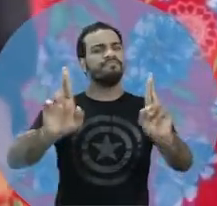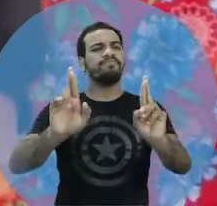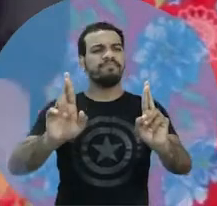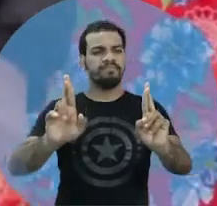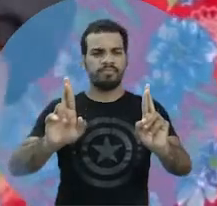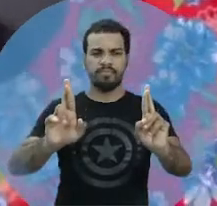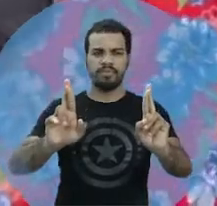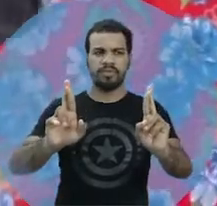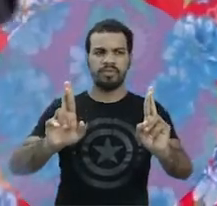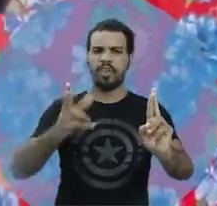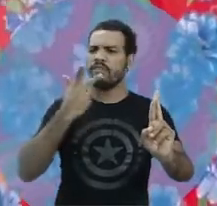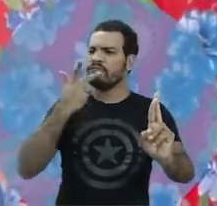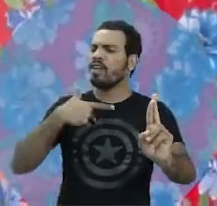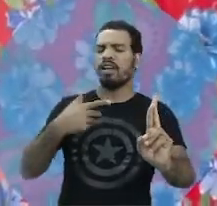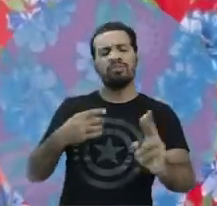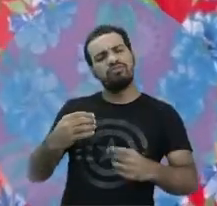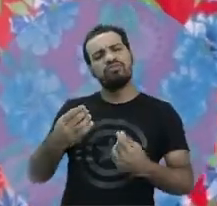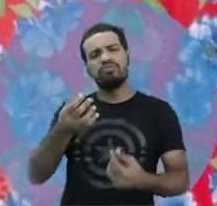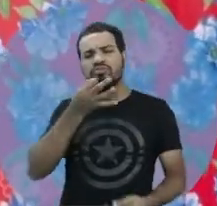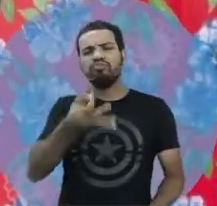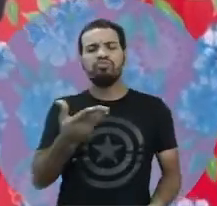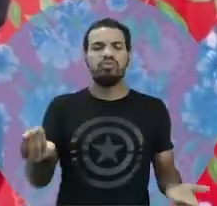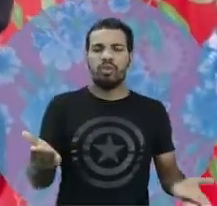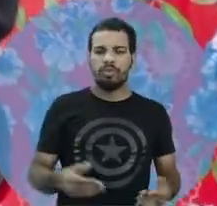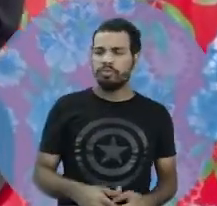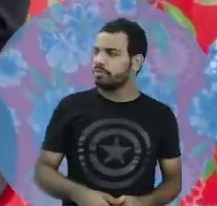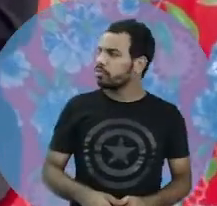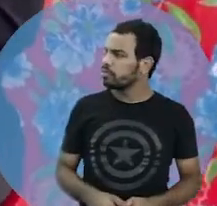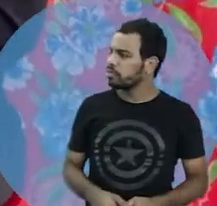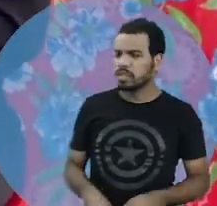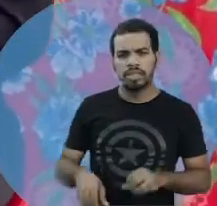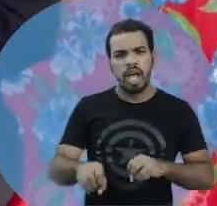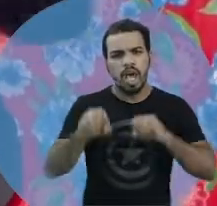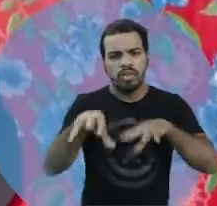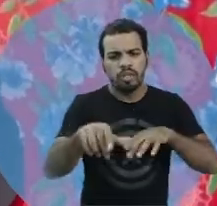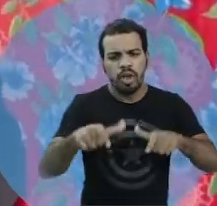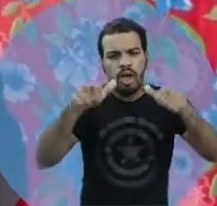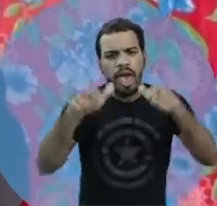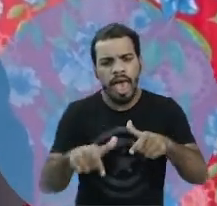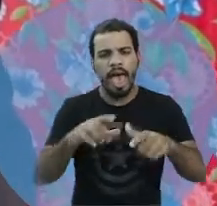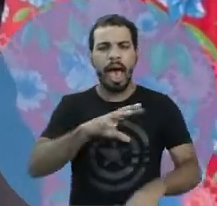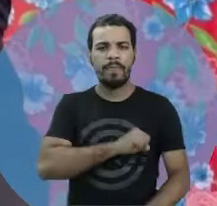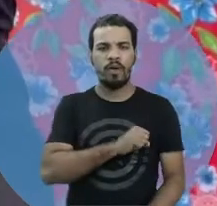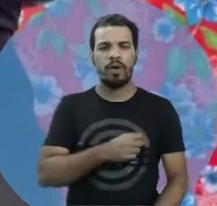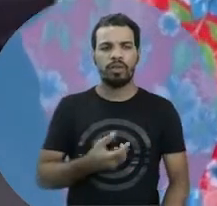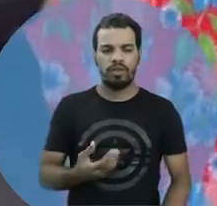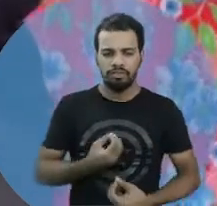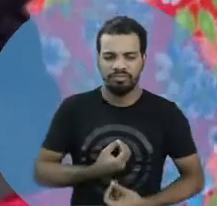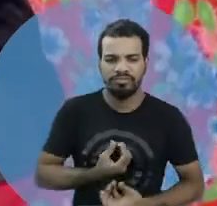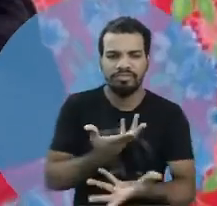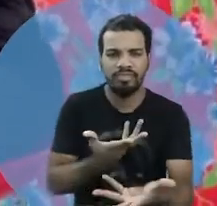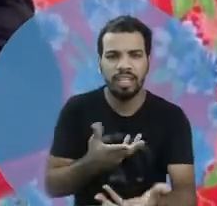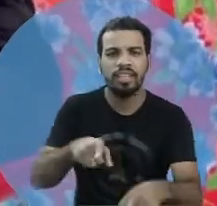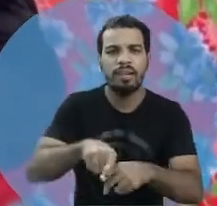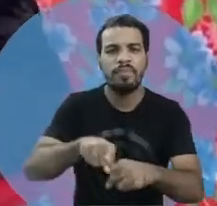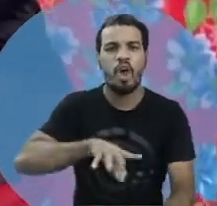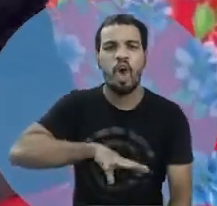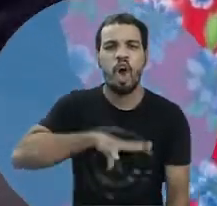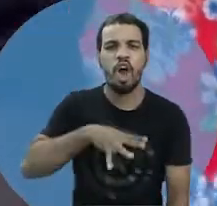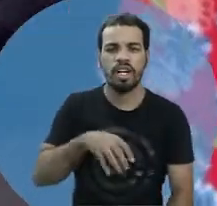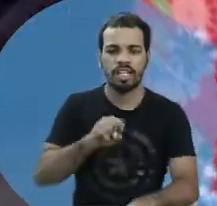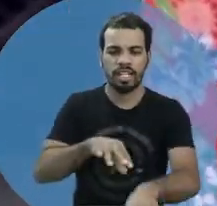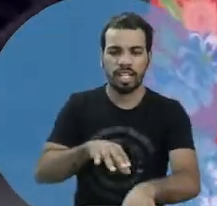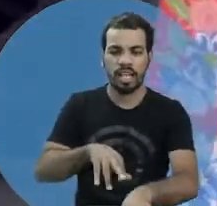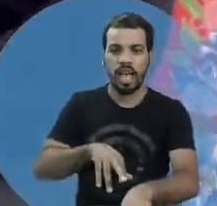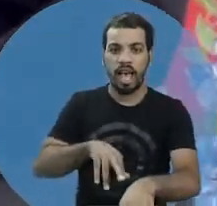como caminhar. A educação é um ato de amor, por isso, um ato de coragem. Não pode temer a